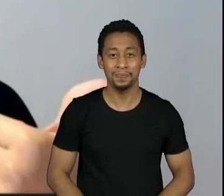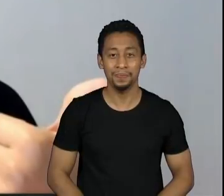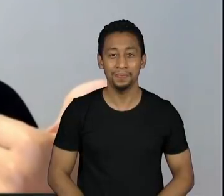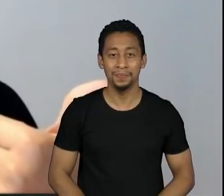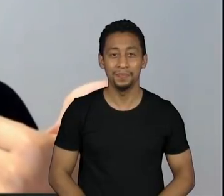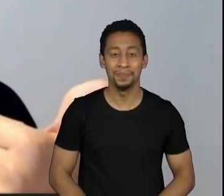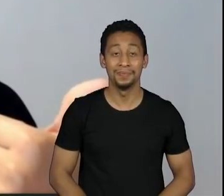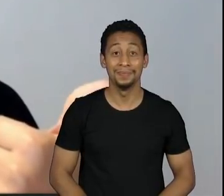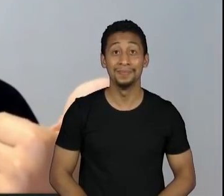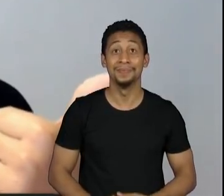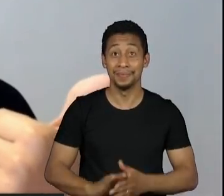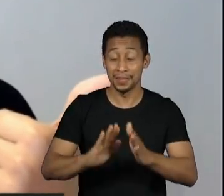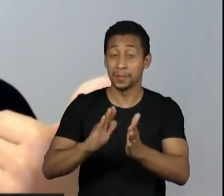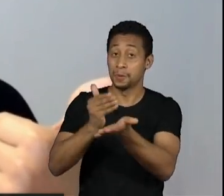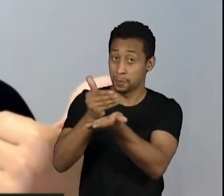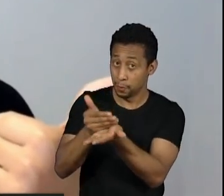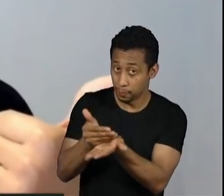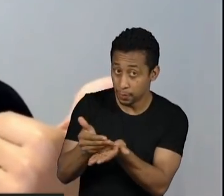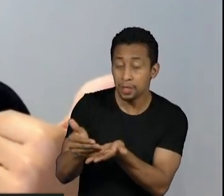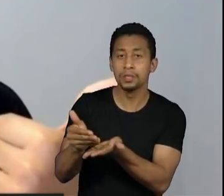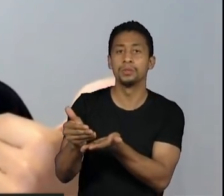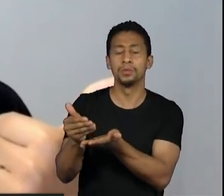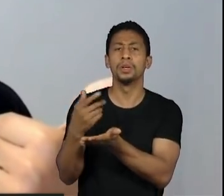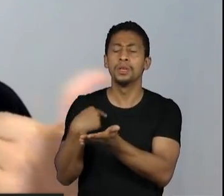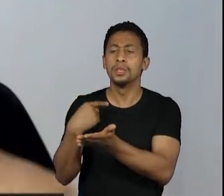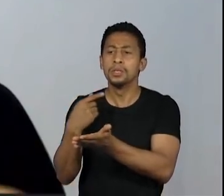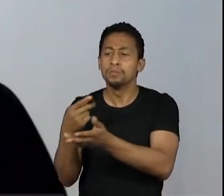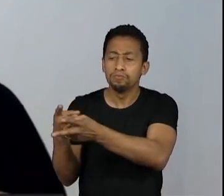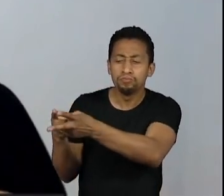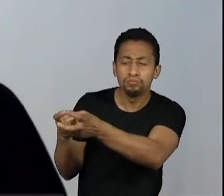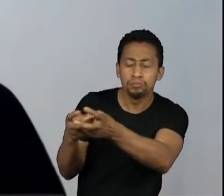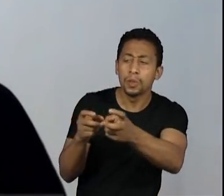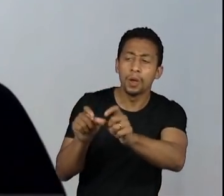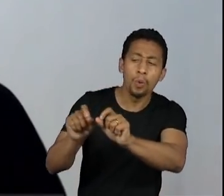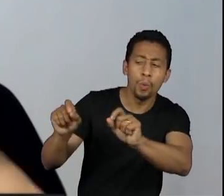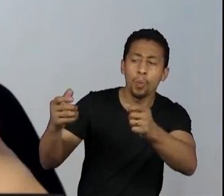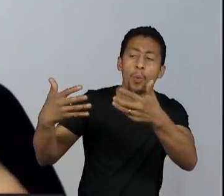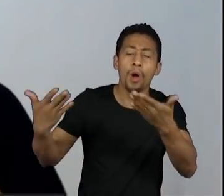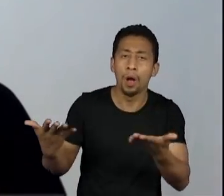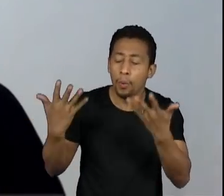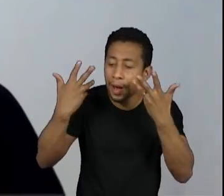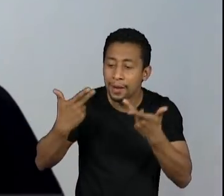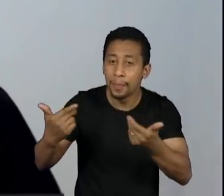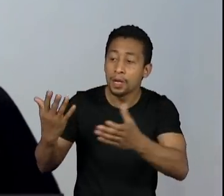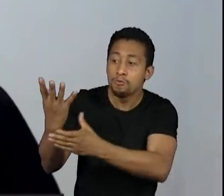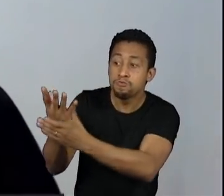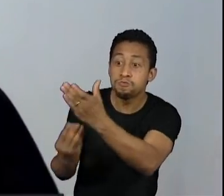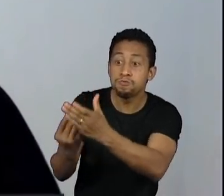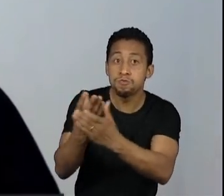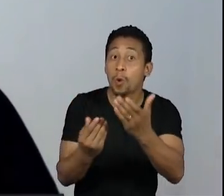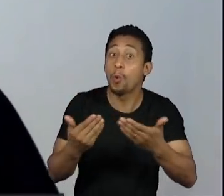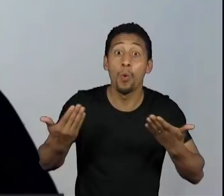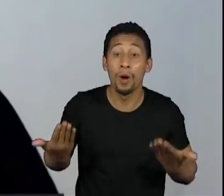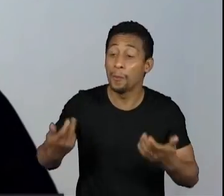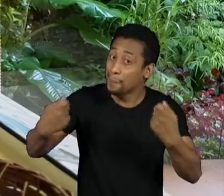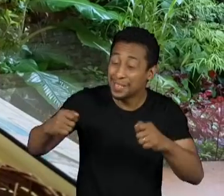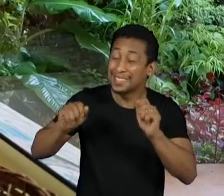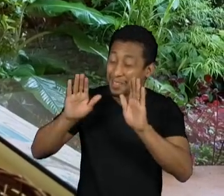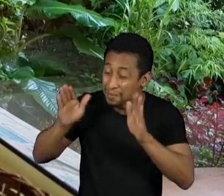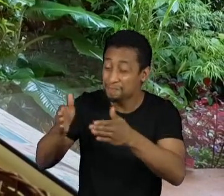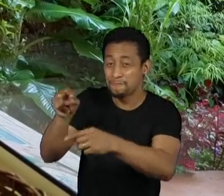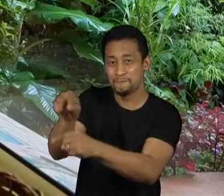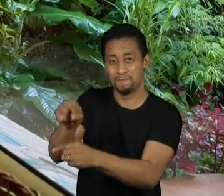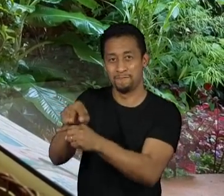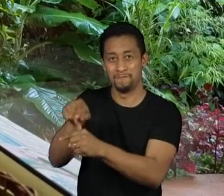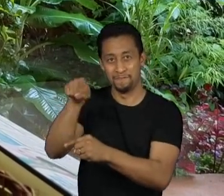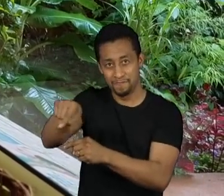O primeiro passo é saber quais espécies estão ameaçadas, quais são aquelas que precisam de mais atenção. Para